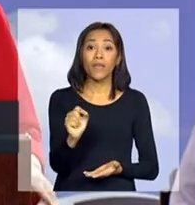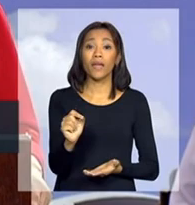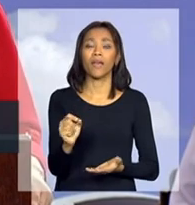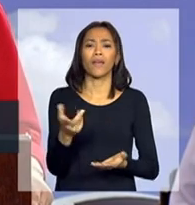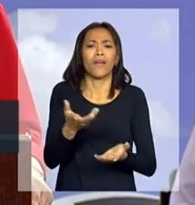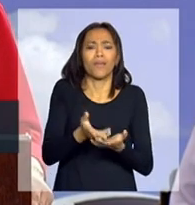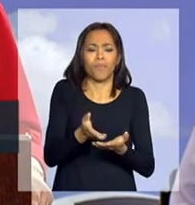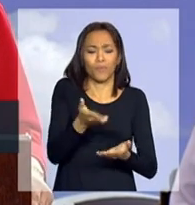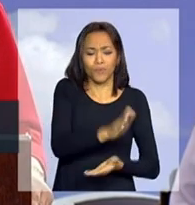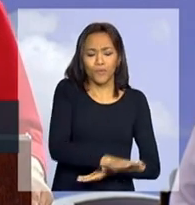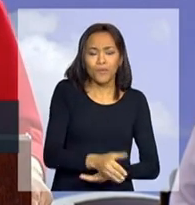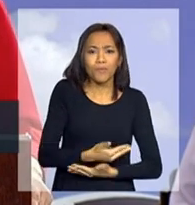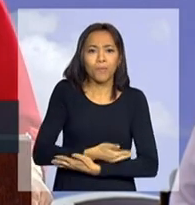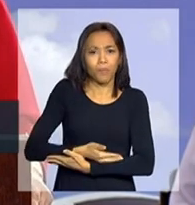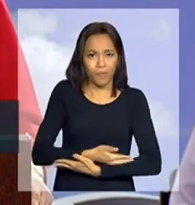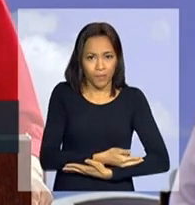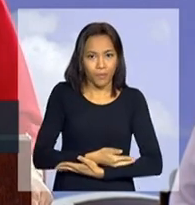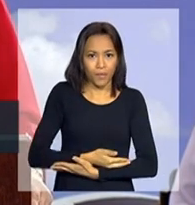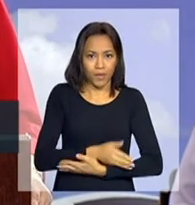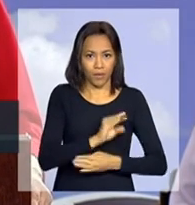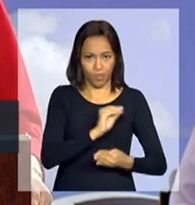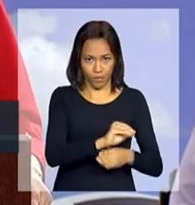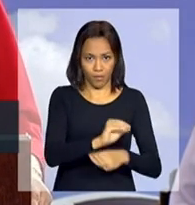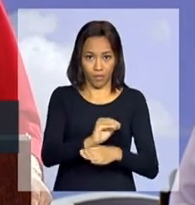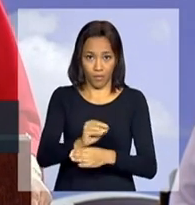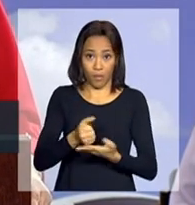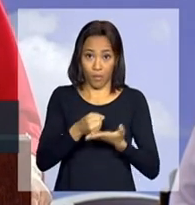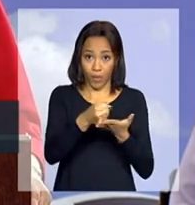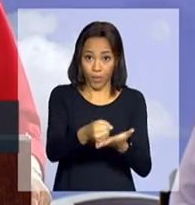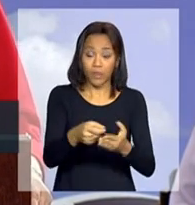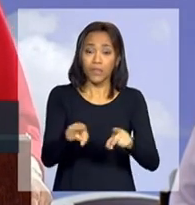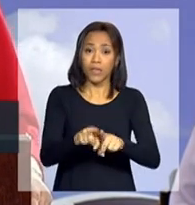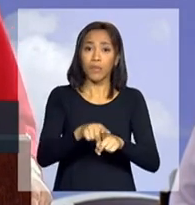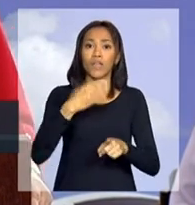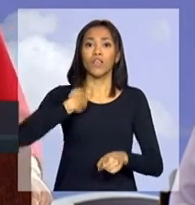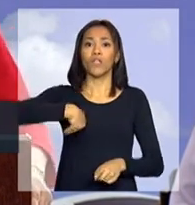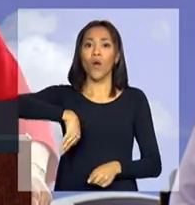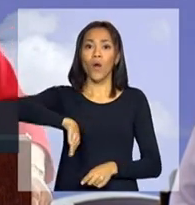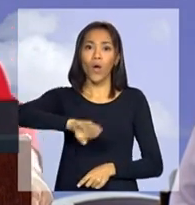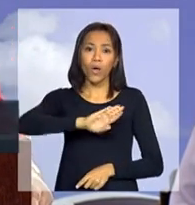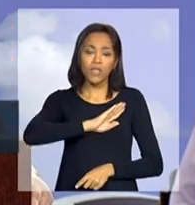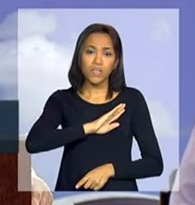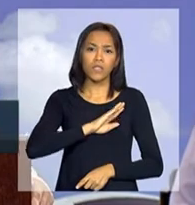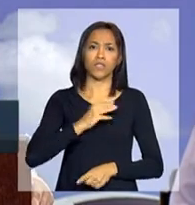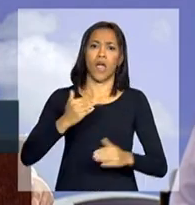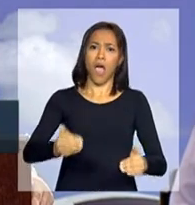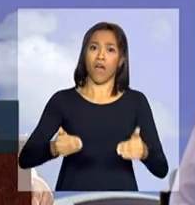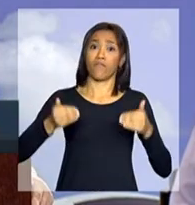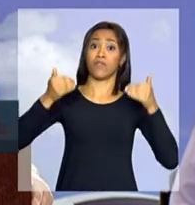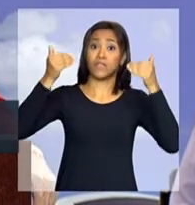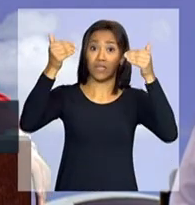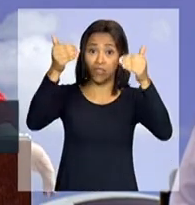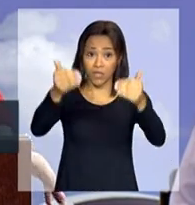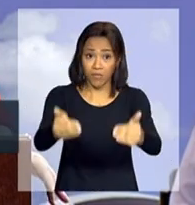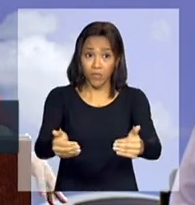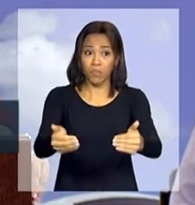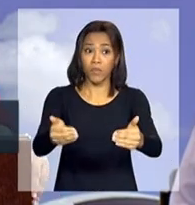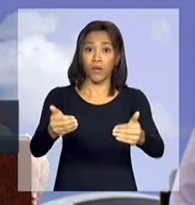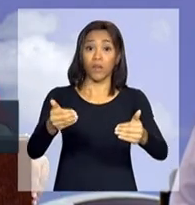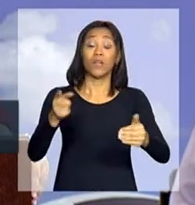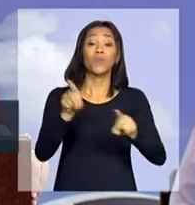quanto para os bebês nós também estamos avançando no